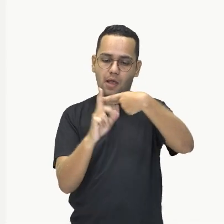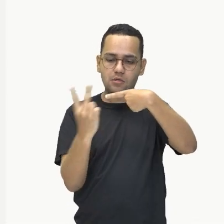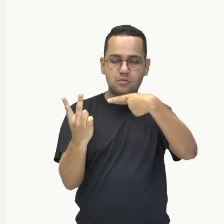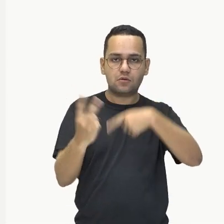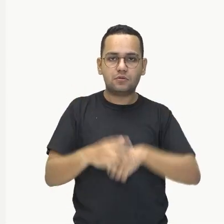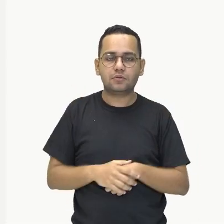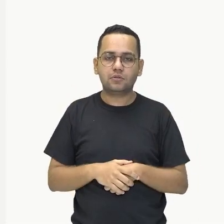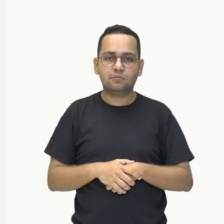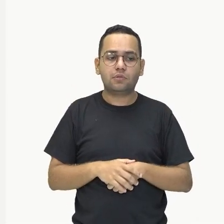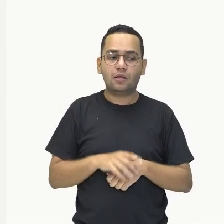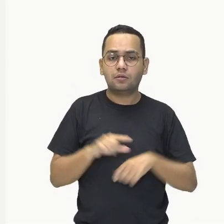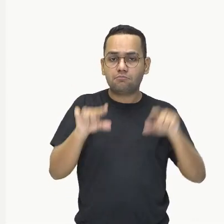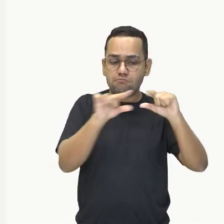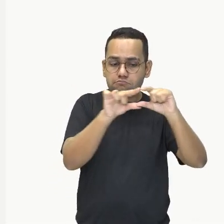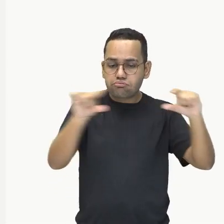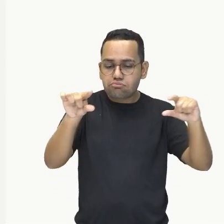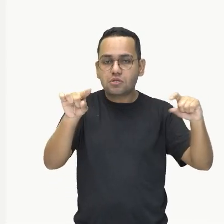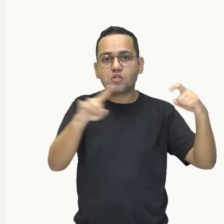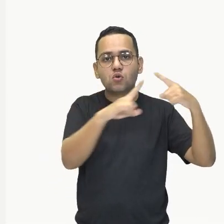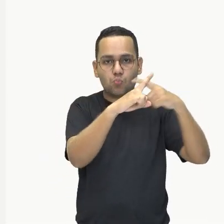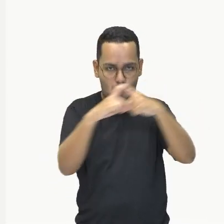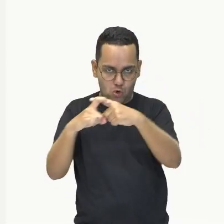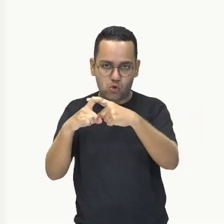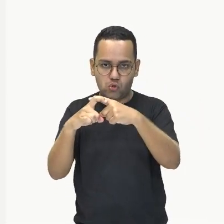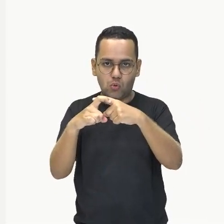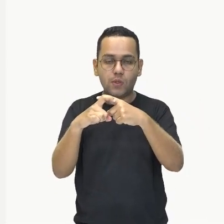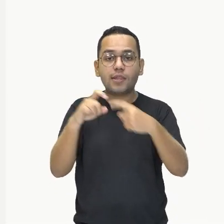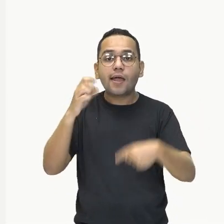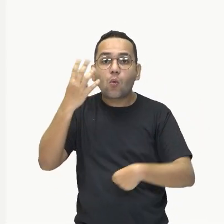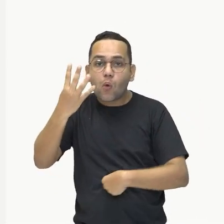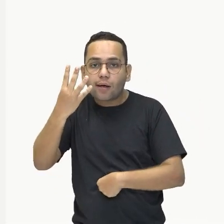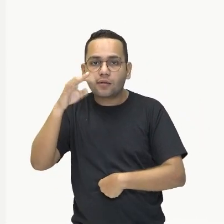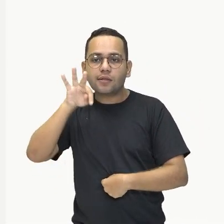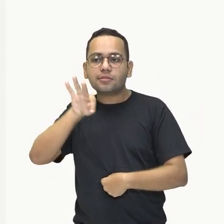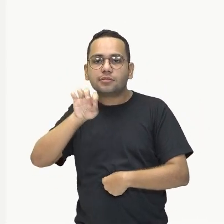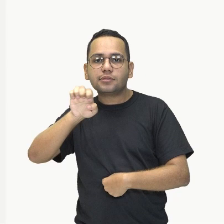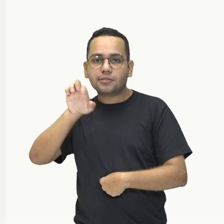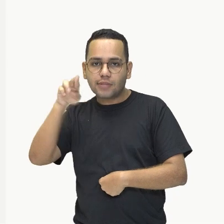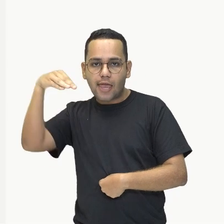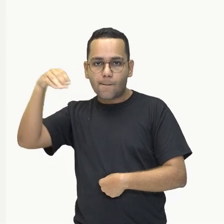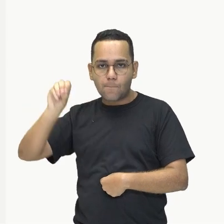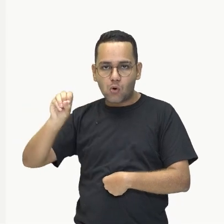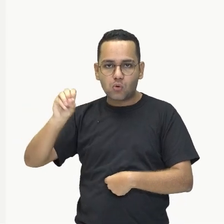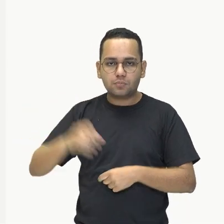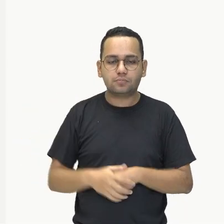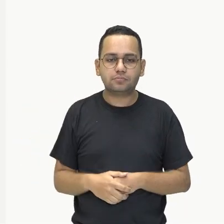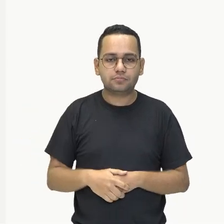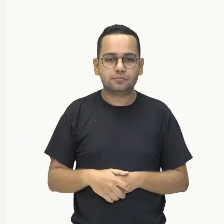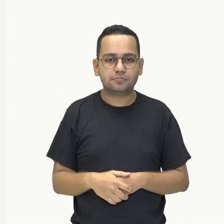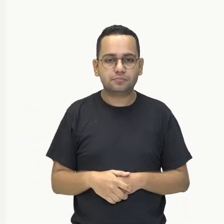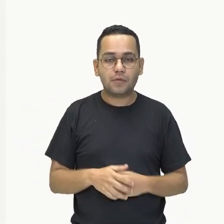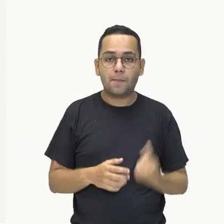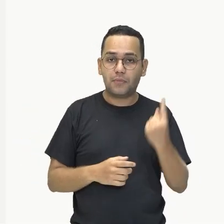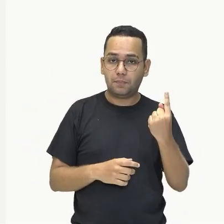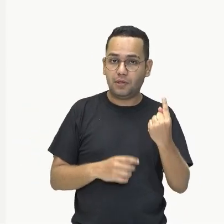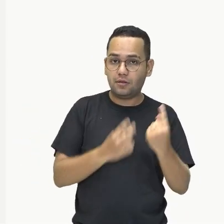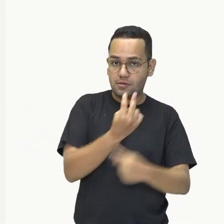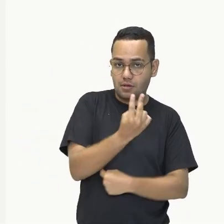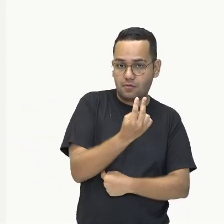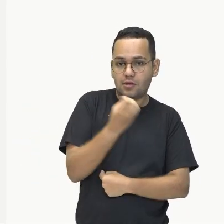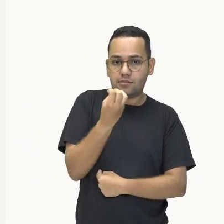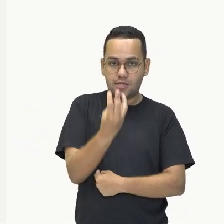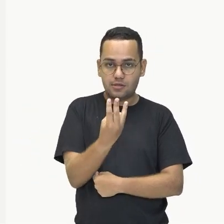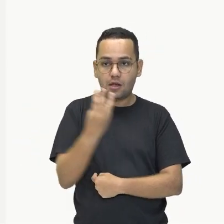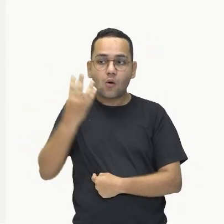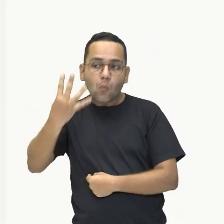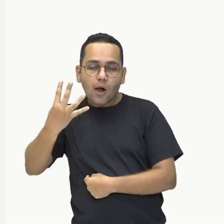um polinômio, ó, com 4 termos. Ó. Primeiro termo, x ao cubo. Segundo termo,